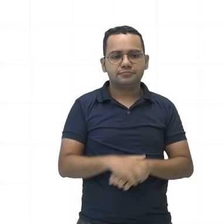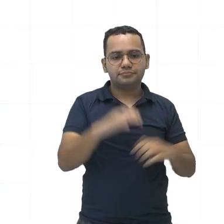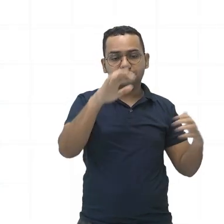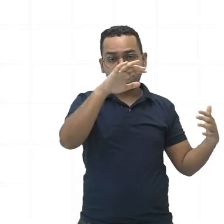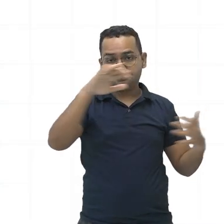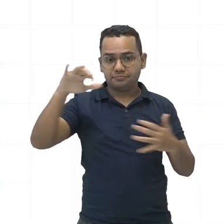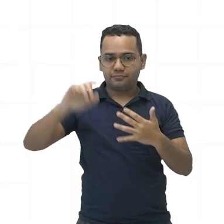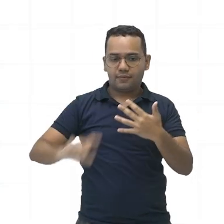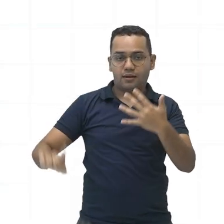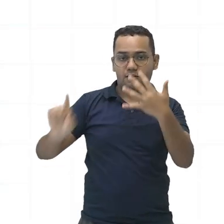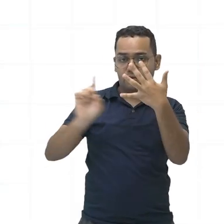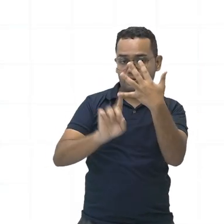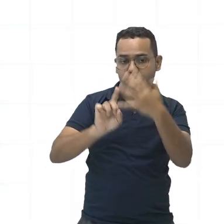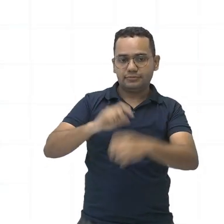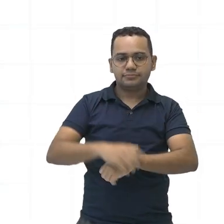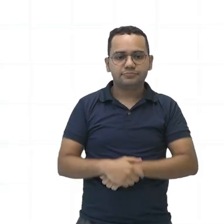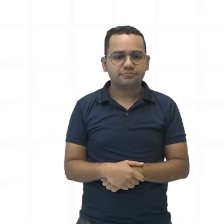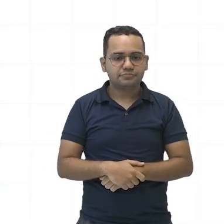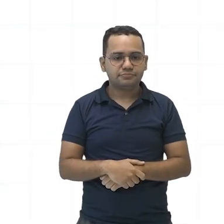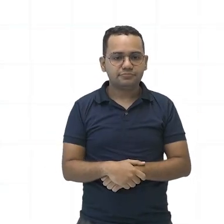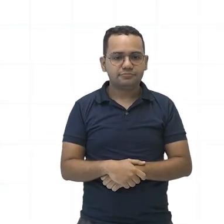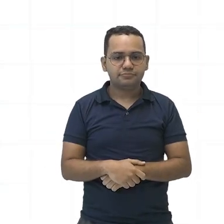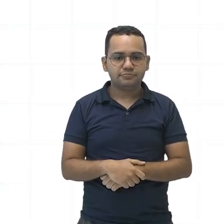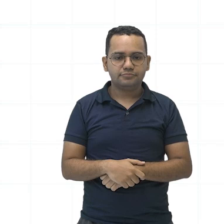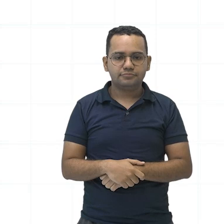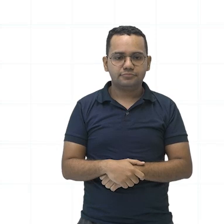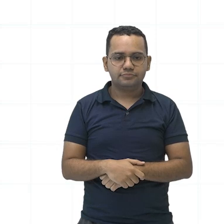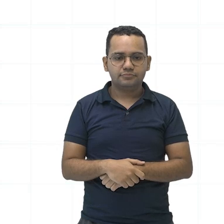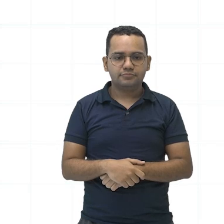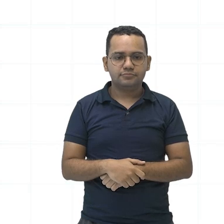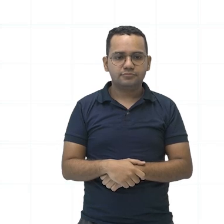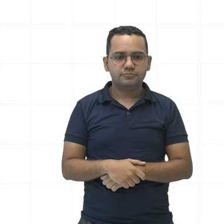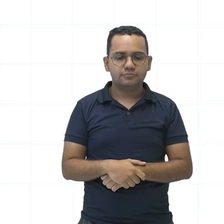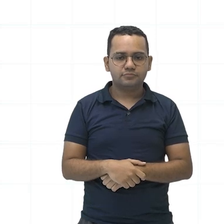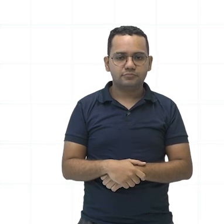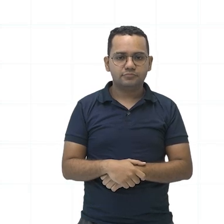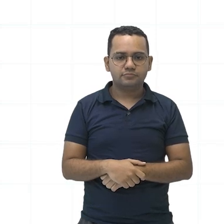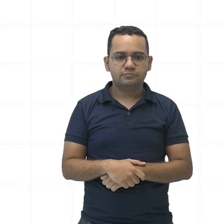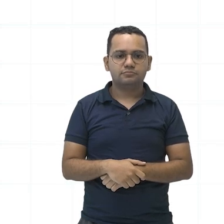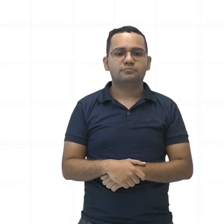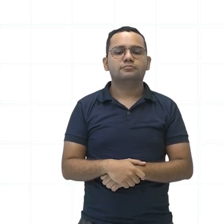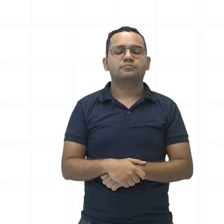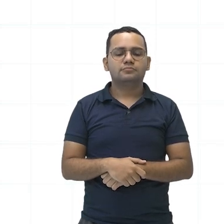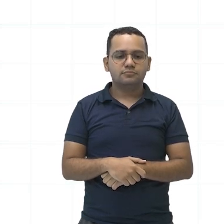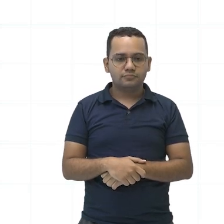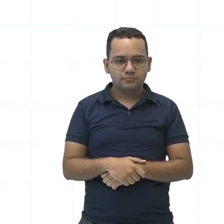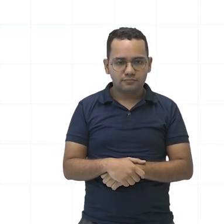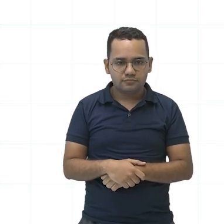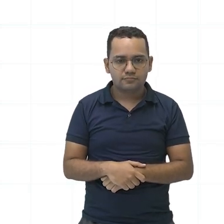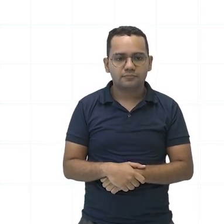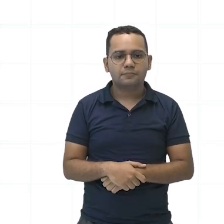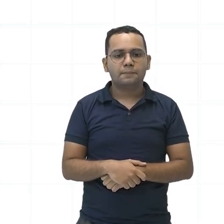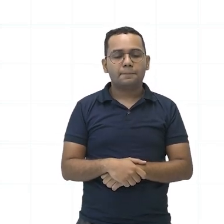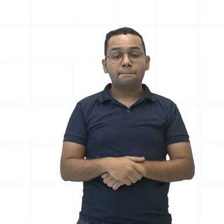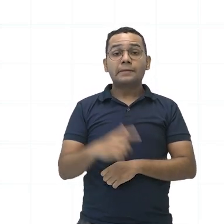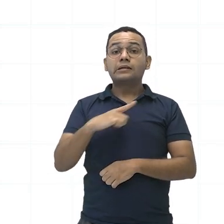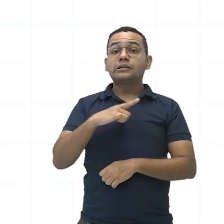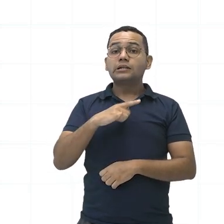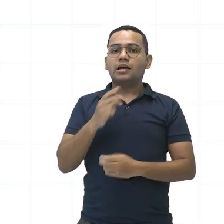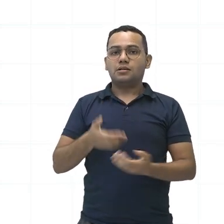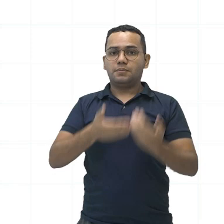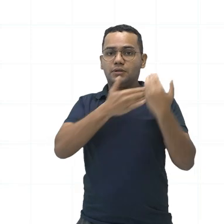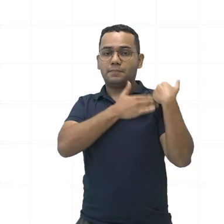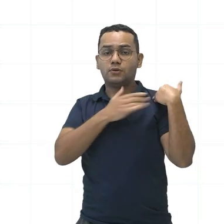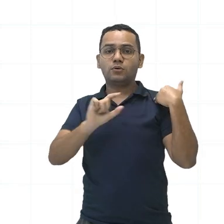passo, ser o elo de ligação das informações para o serviço de atendimento emergencial. Então, você